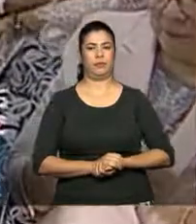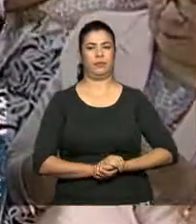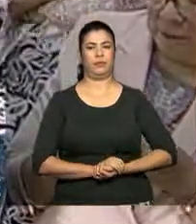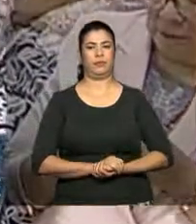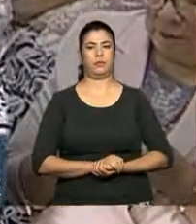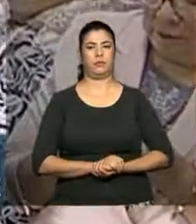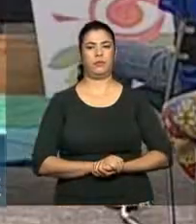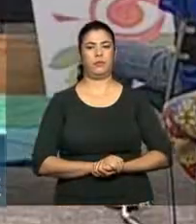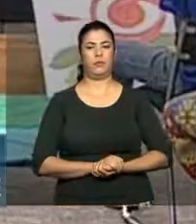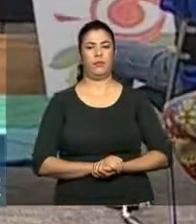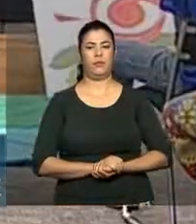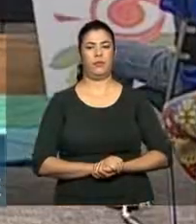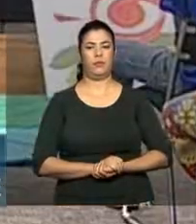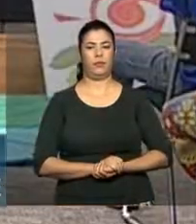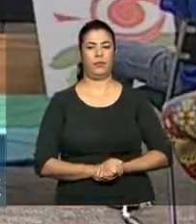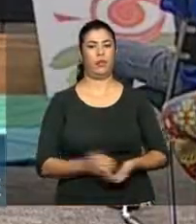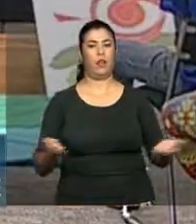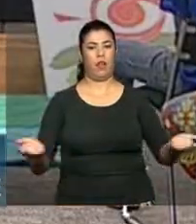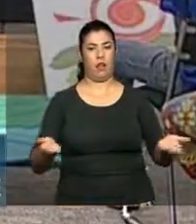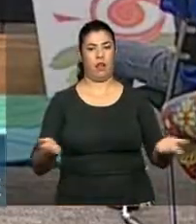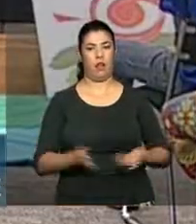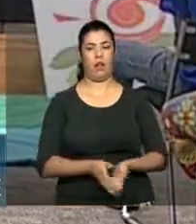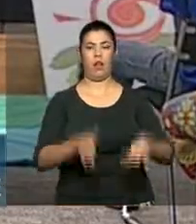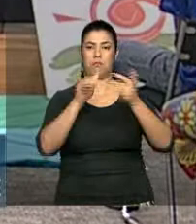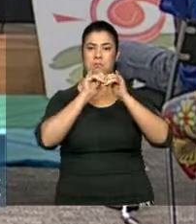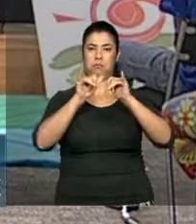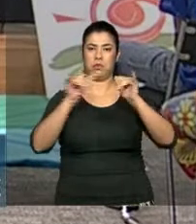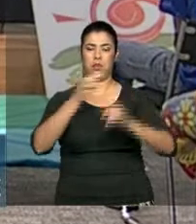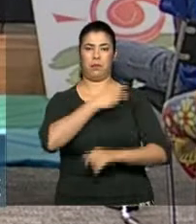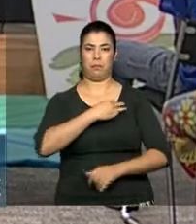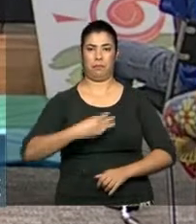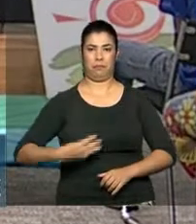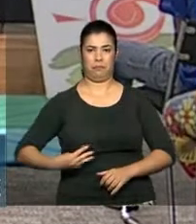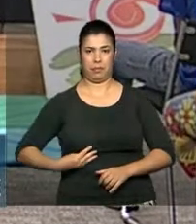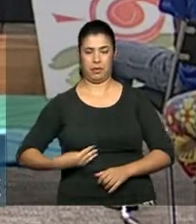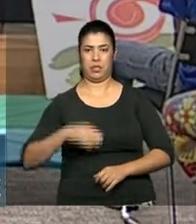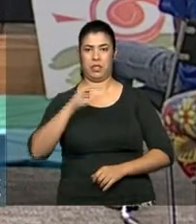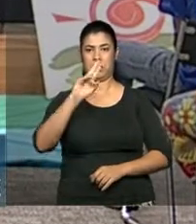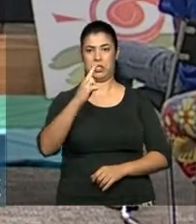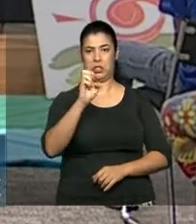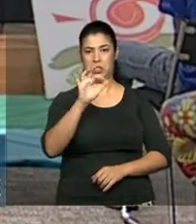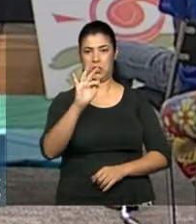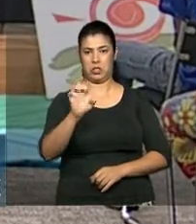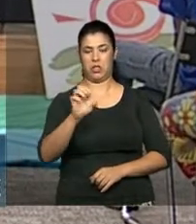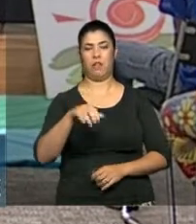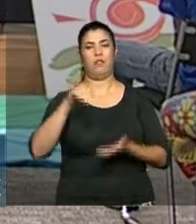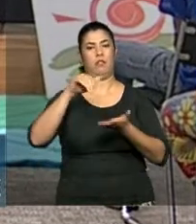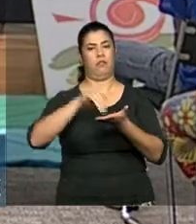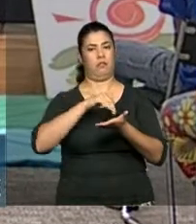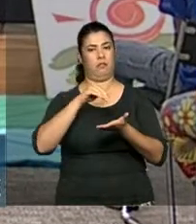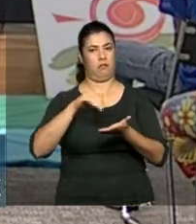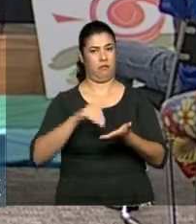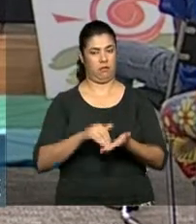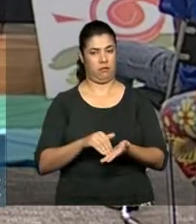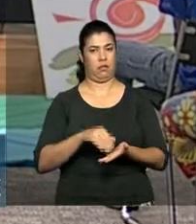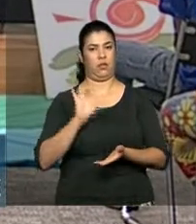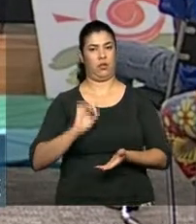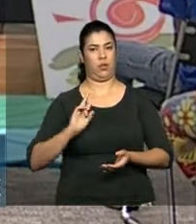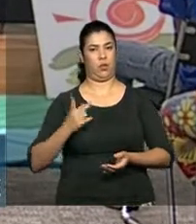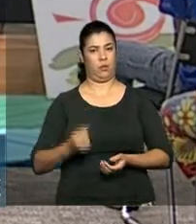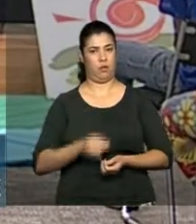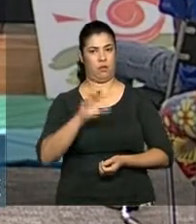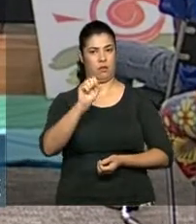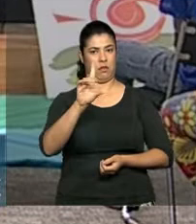ou veremos agora o pronunciamento da ministra de estado chefe da secretaria de direitos humanos da presidência da república